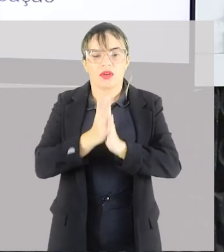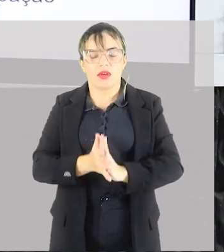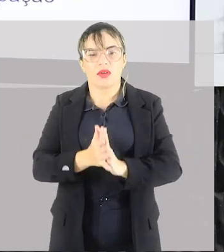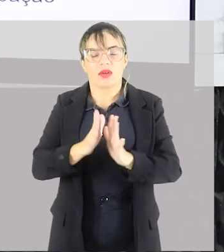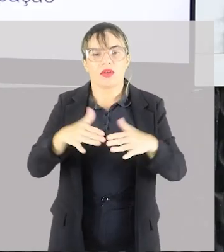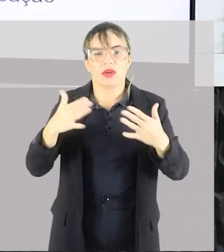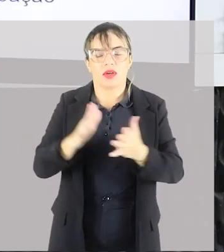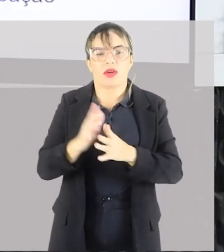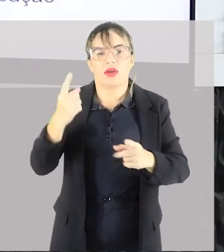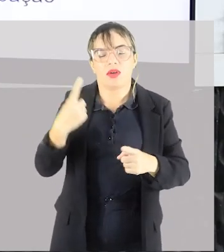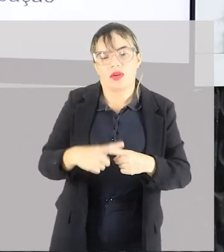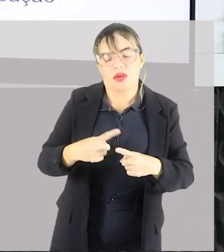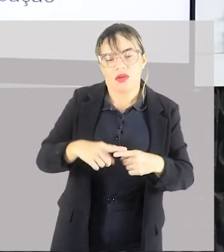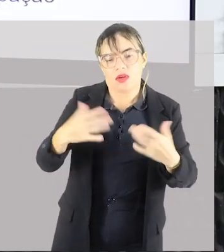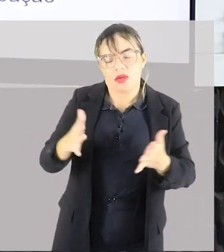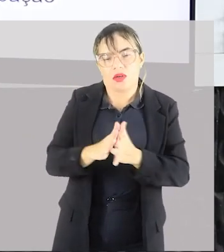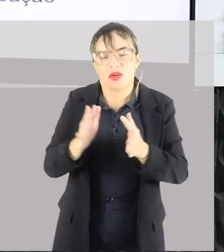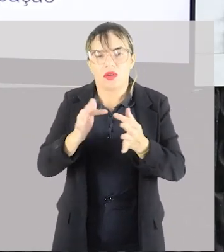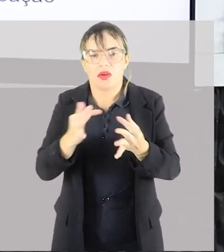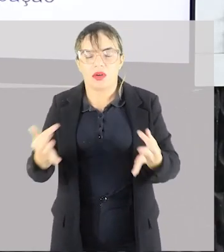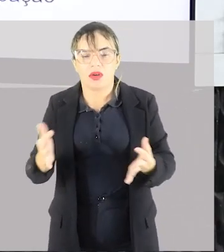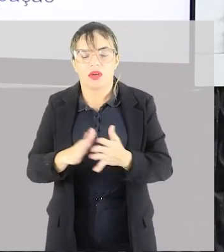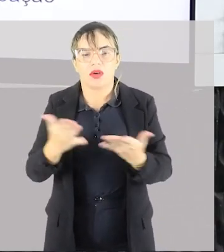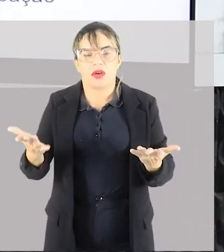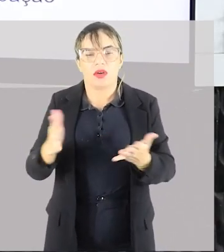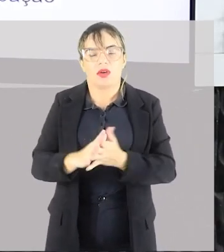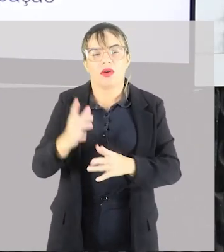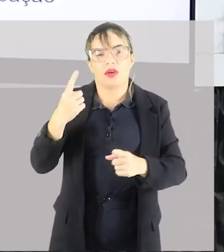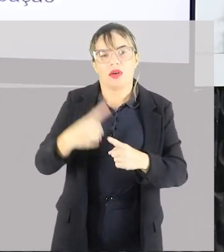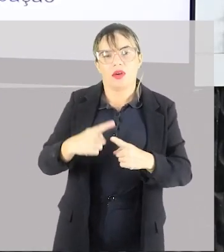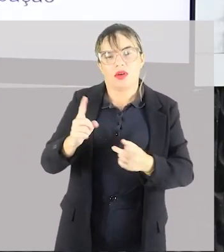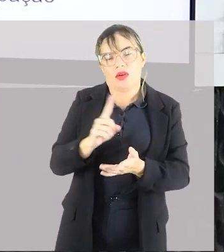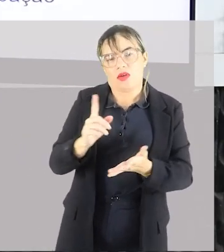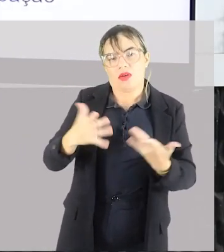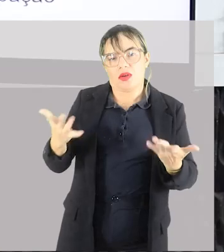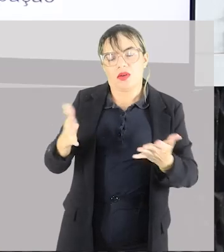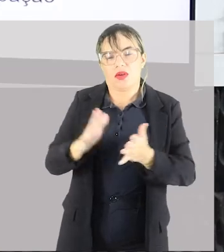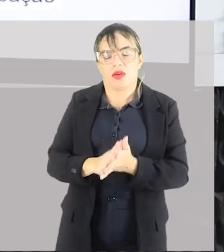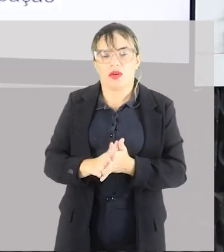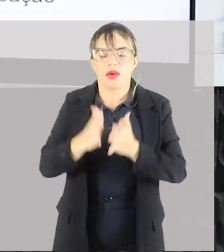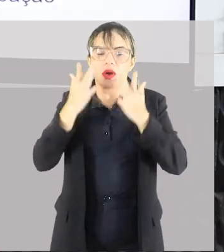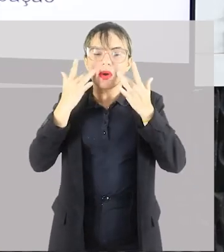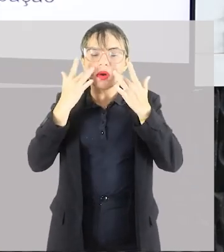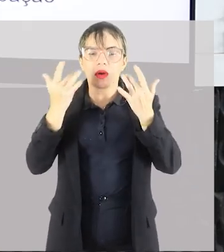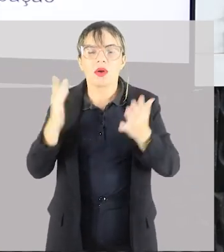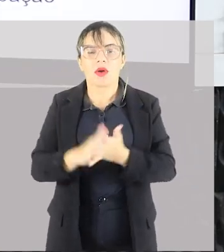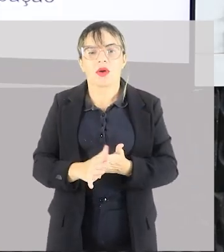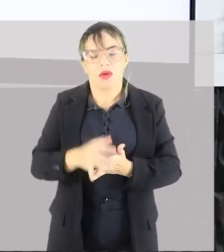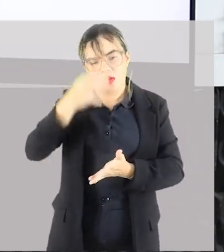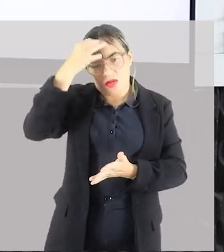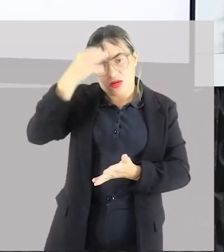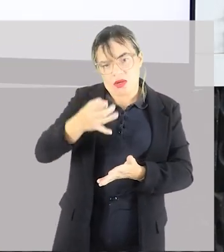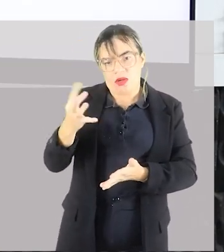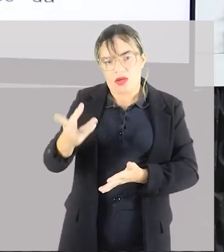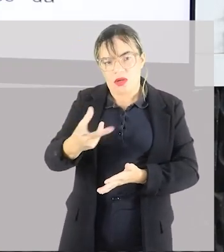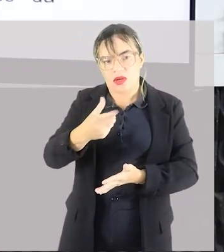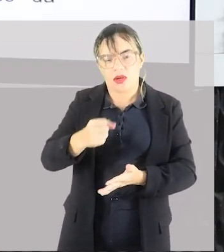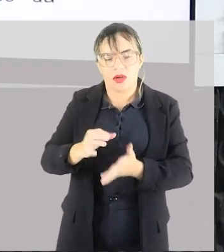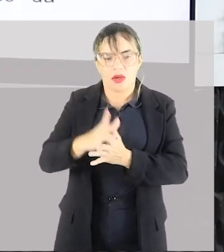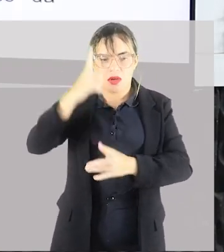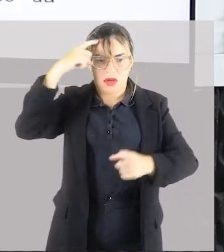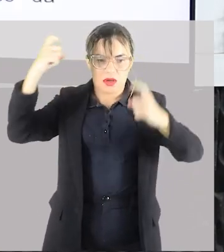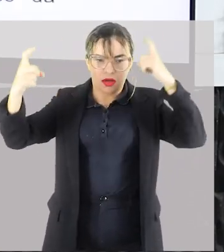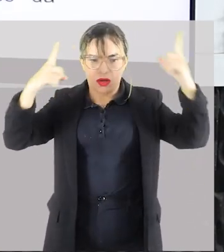só porque a pessoa ou simplesmente deixou de fazer, porque não é isso que qualifica um artista, sim a capacidade dele de